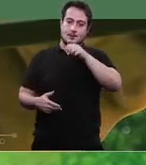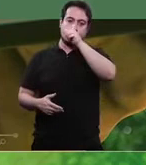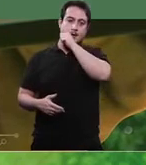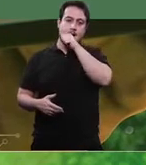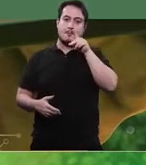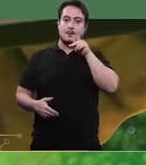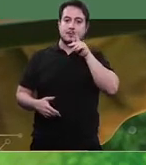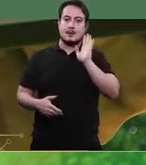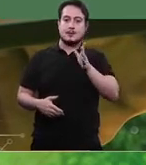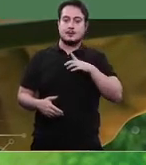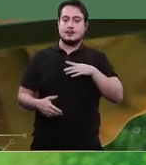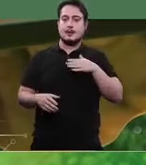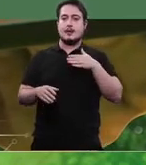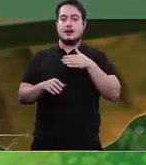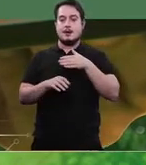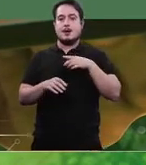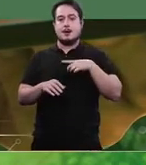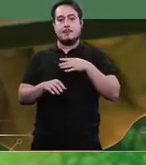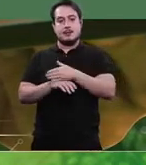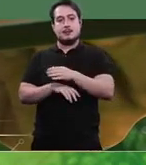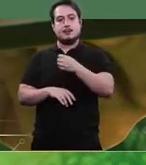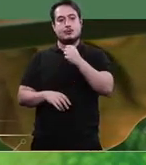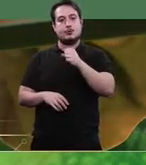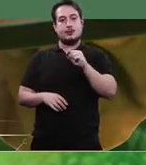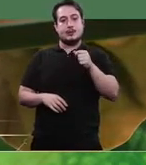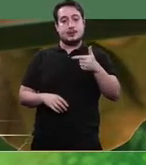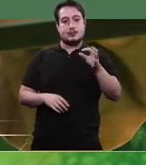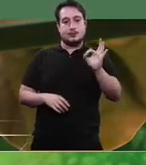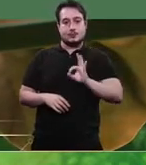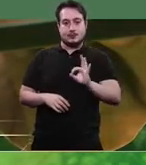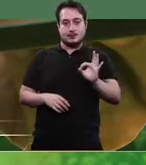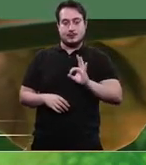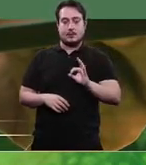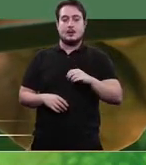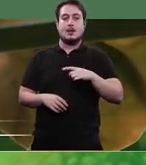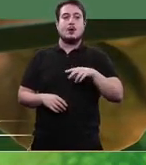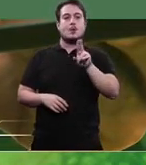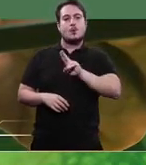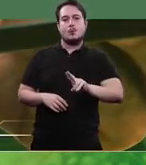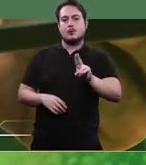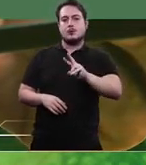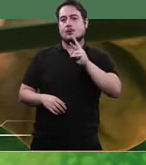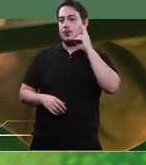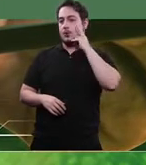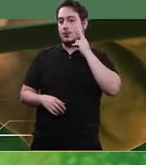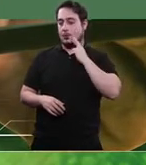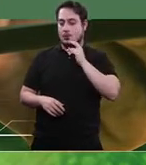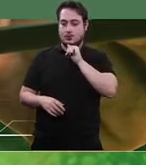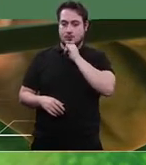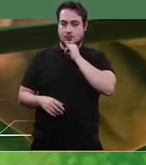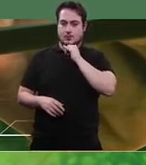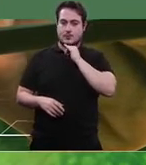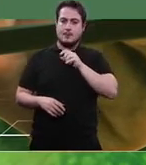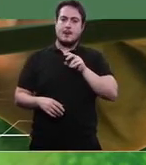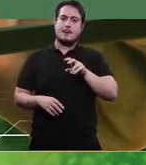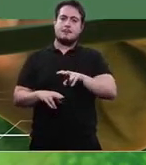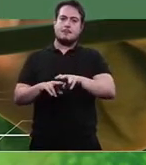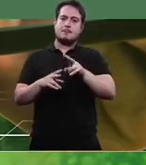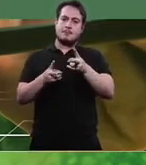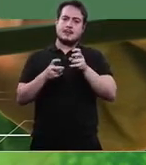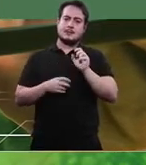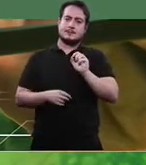em que a participação é de 82%. E aí, utilizando o estado de Rondônia também, a gente vai perceber em